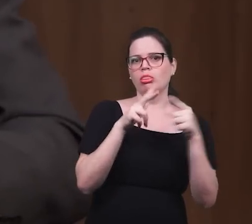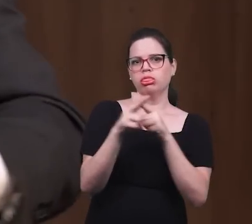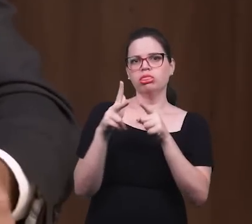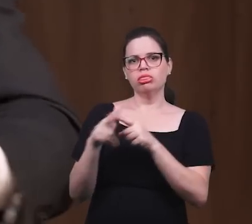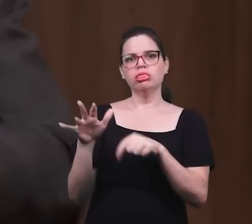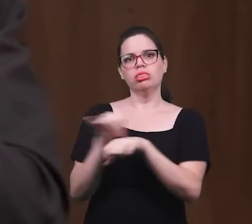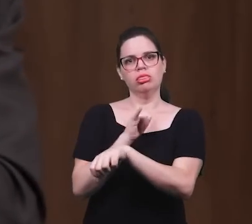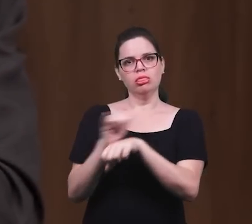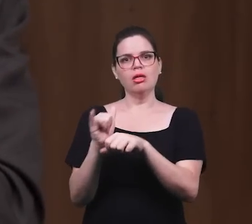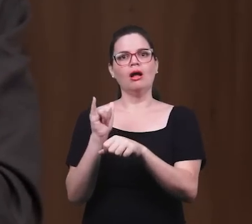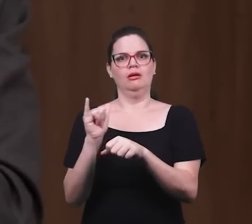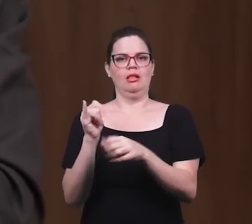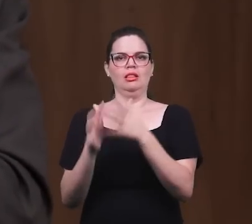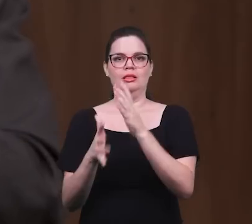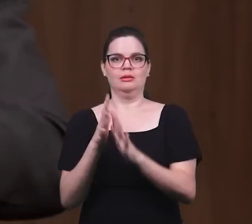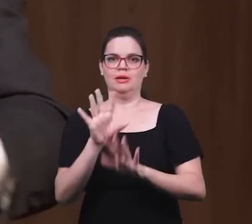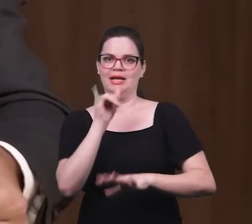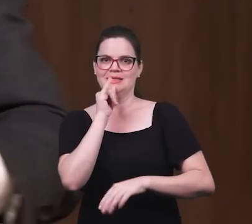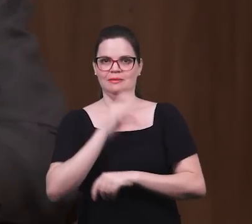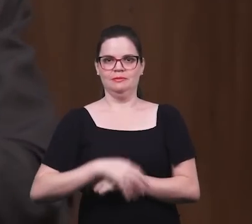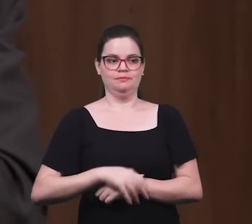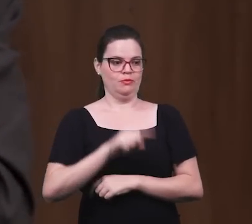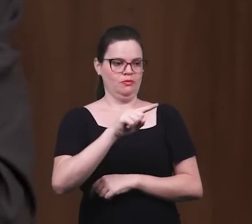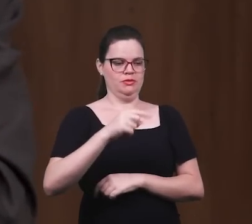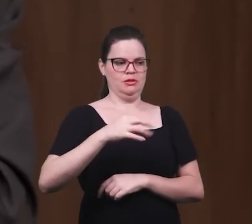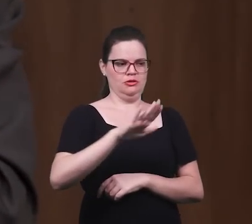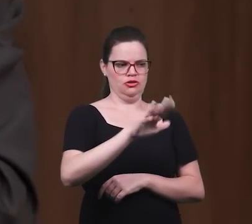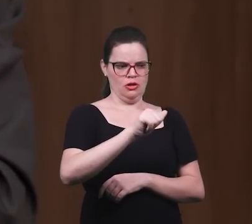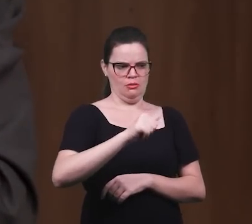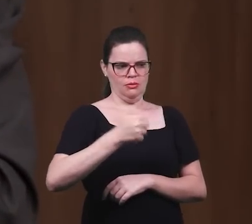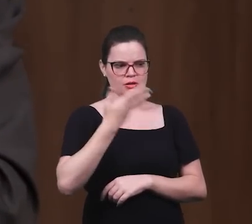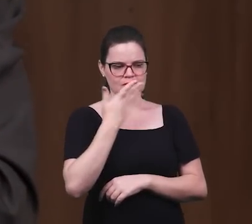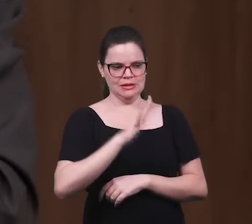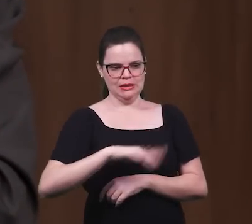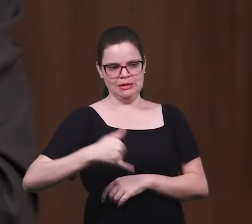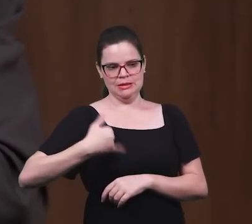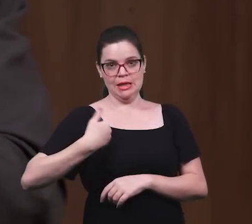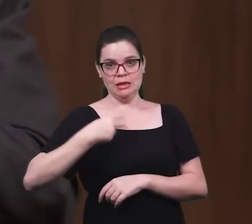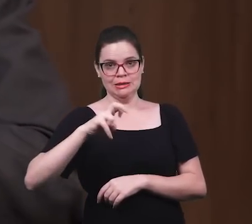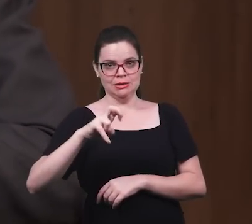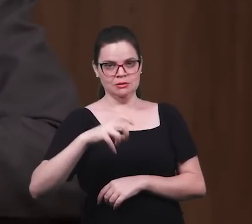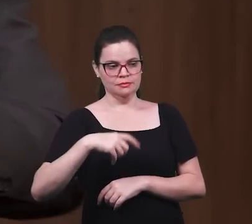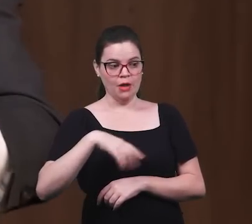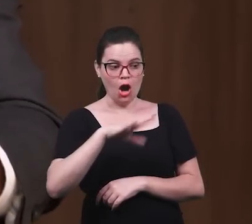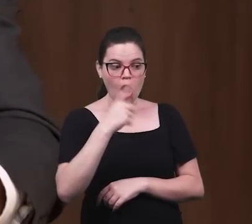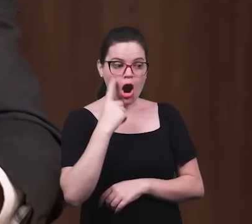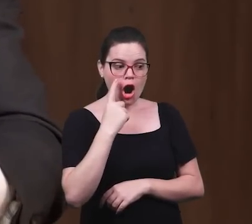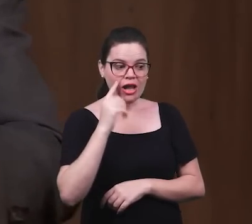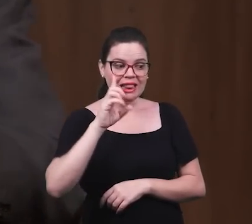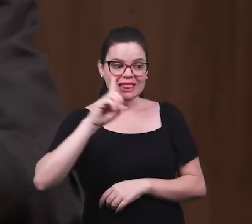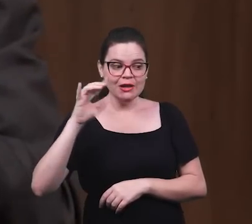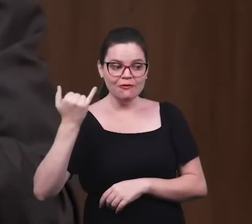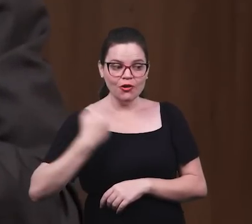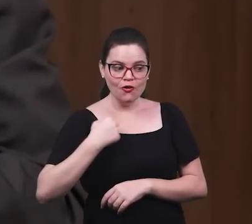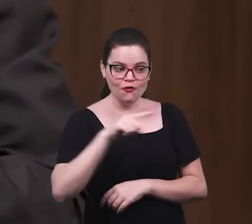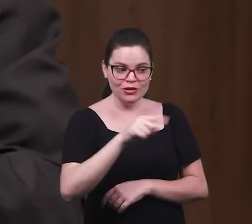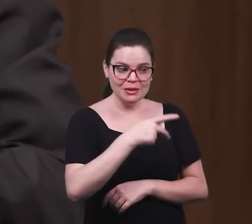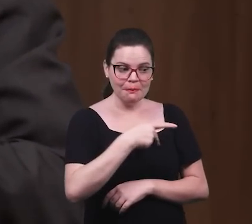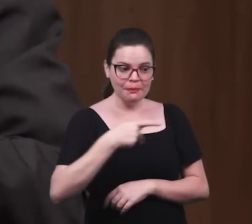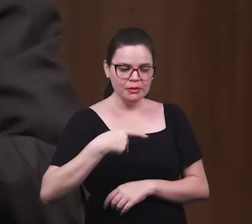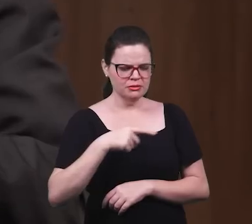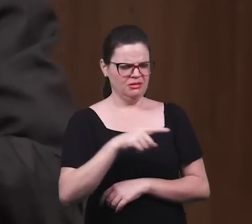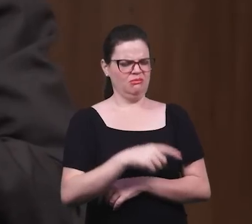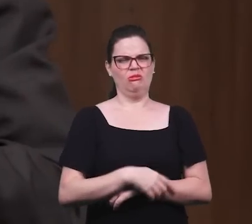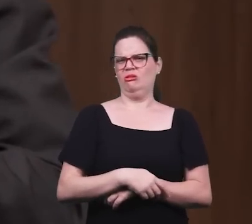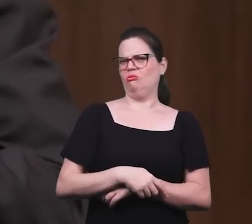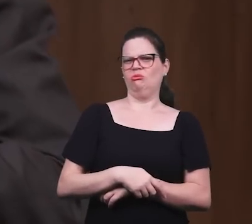criança de 5 anos de idade, de 10 anos de idade, e dizer que Deus diz que ele vai ser pastor, ele não tem nem